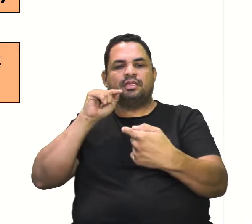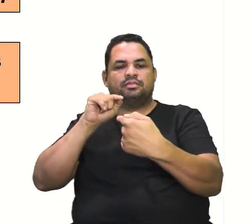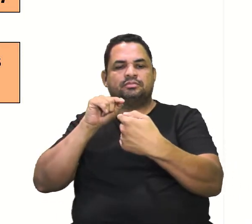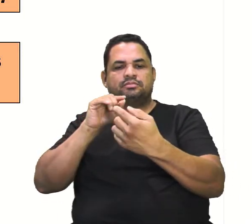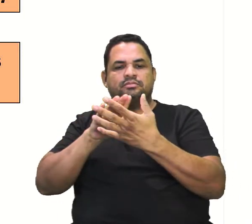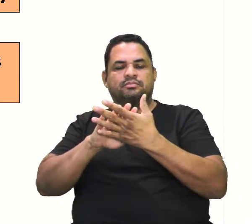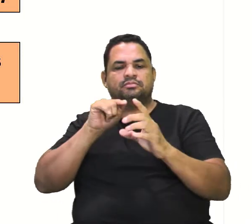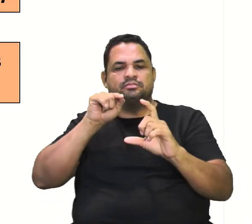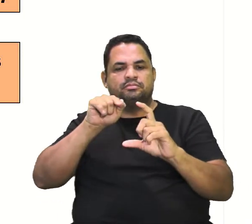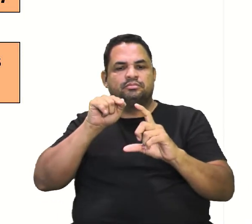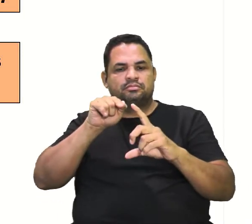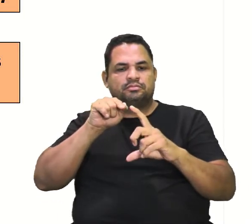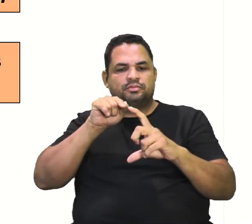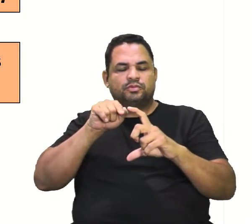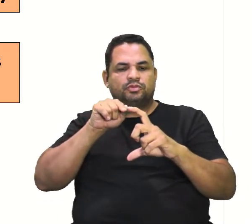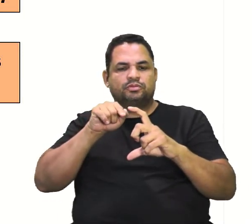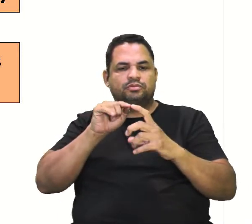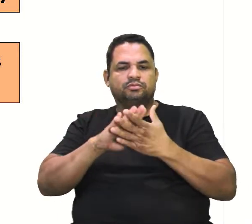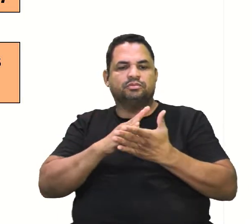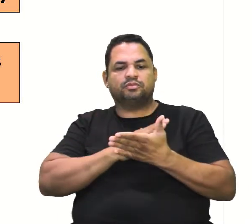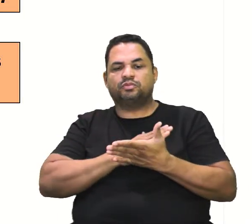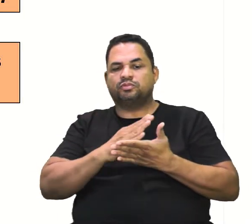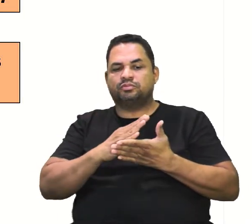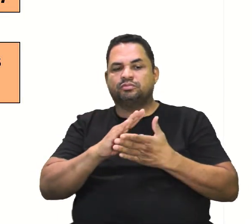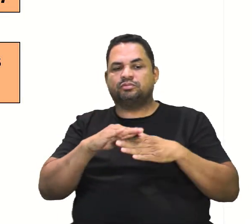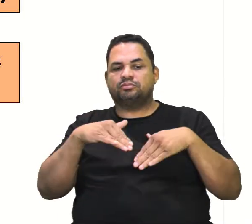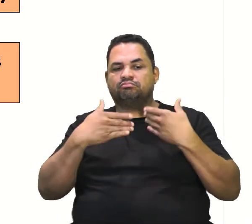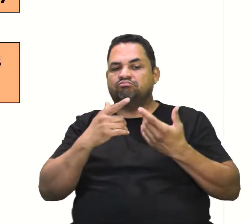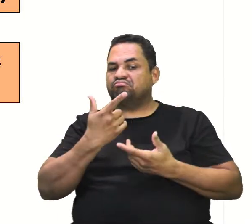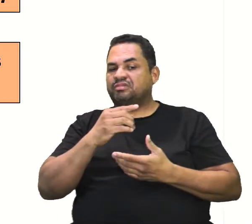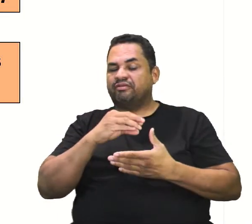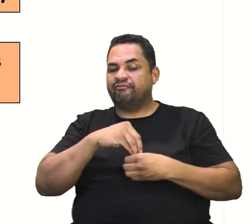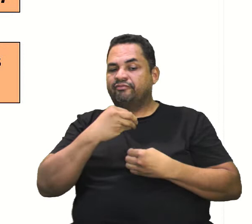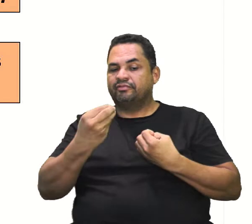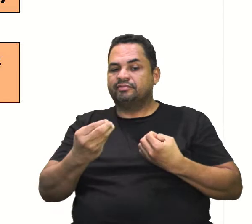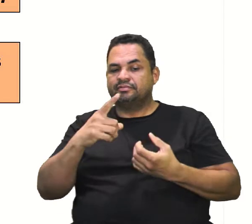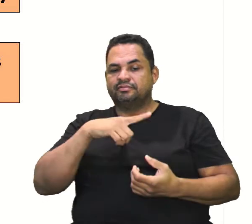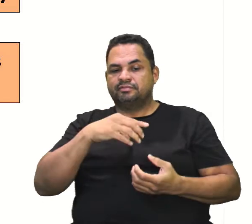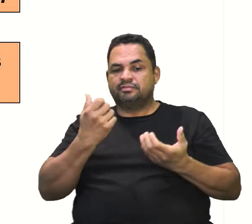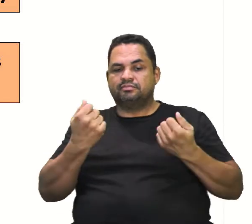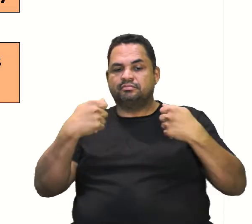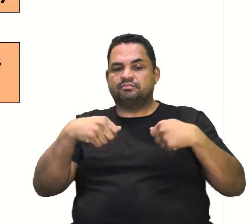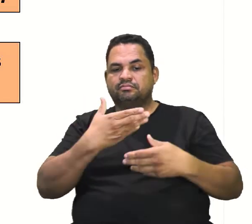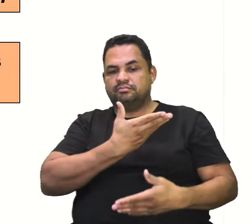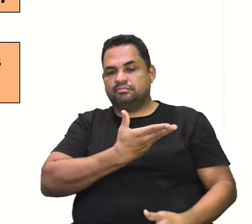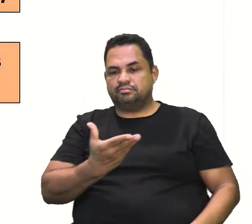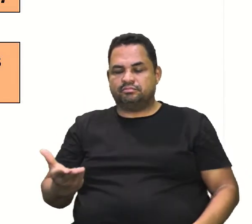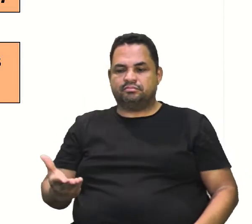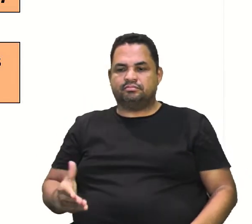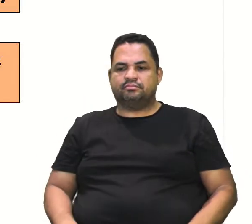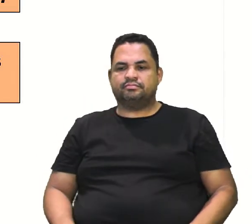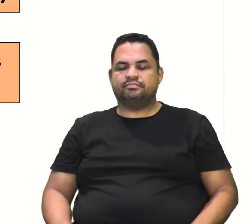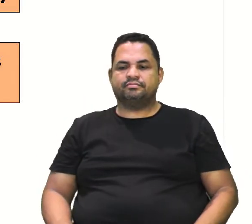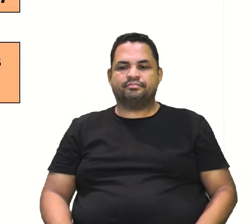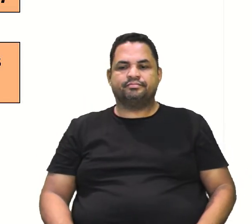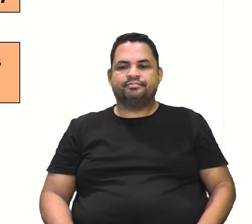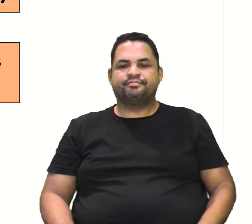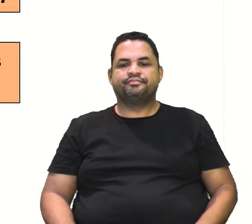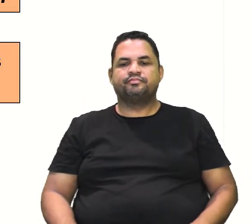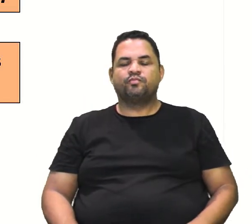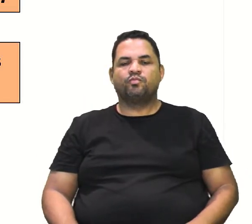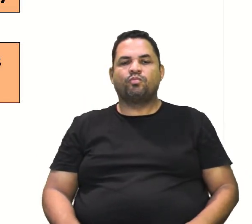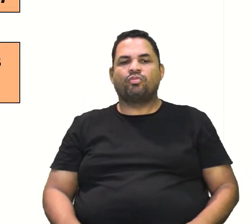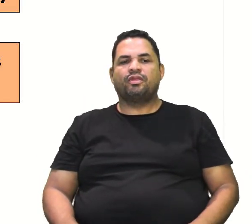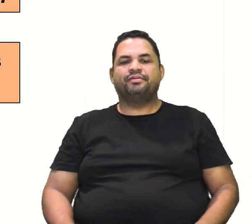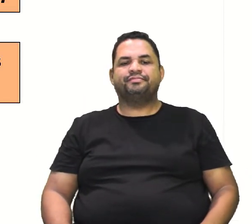elipse está na origem ou quando não está, né? Então temos essas 2 situações aí para